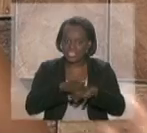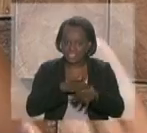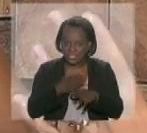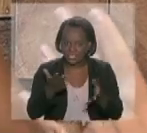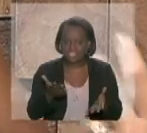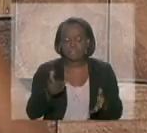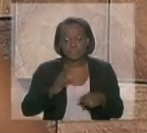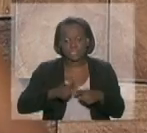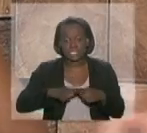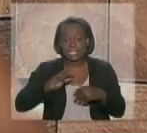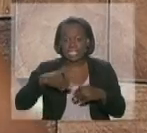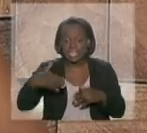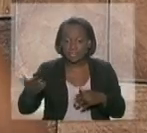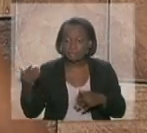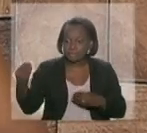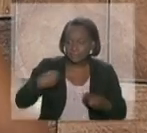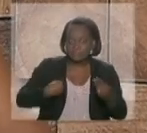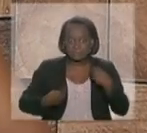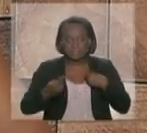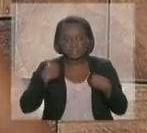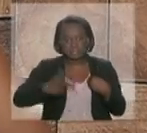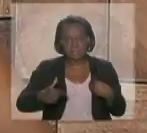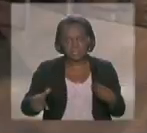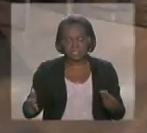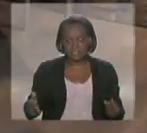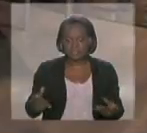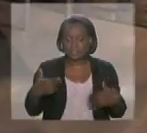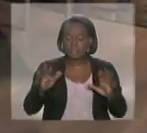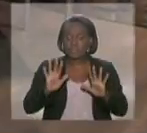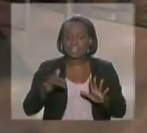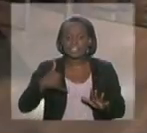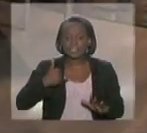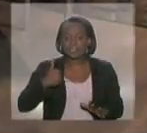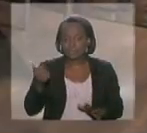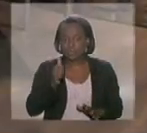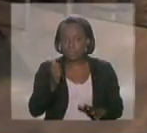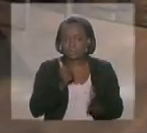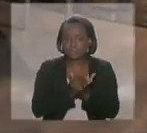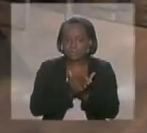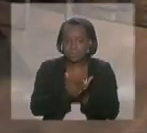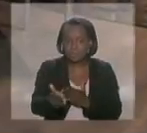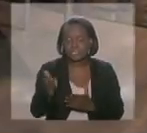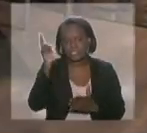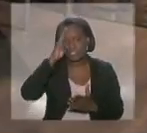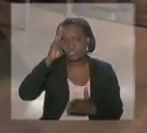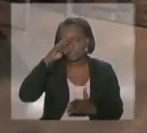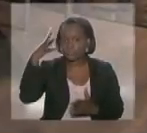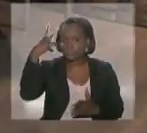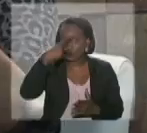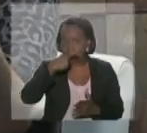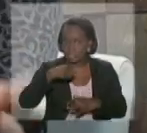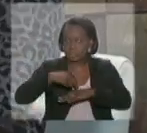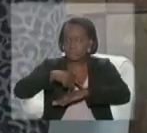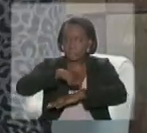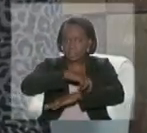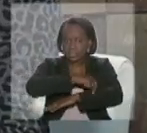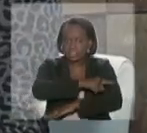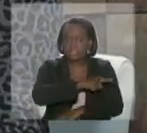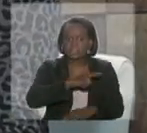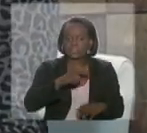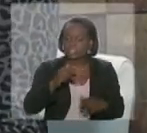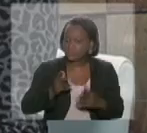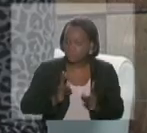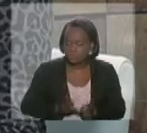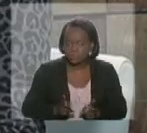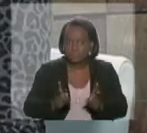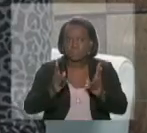conversar aind longo do tempo as coisas vão vindo né isso mas aos 11 anos você começa essa bela história como modelo e